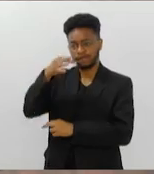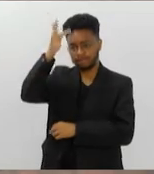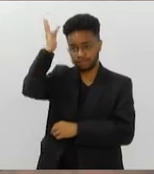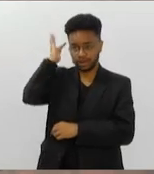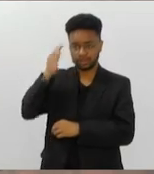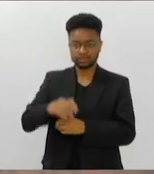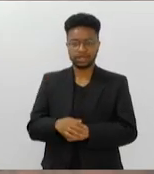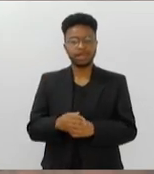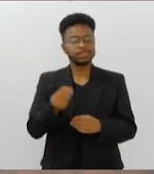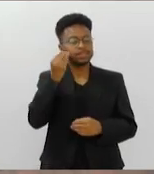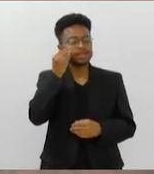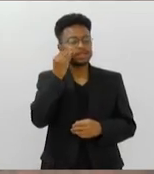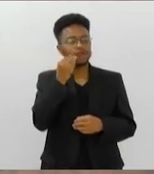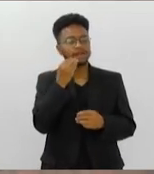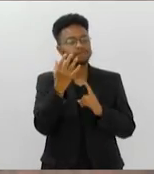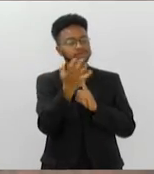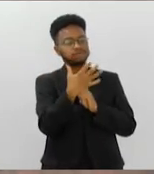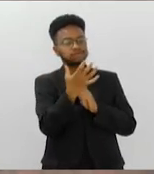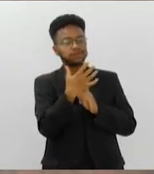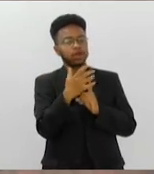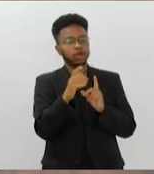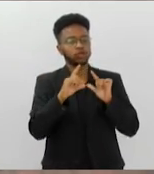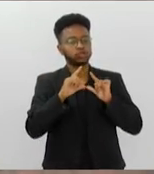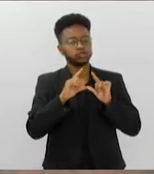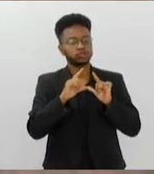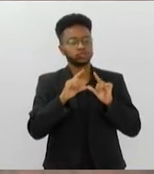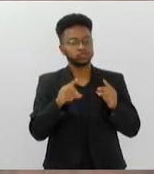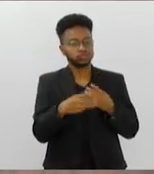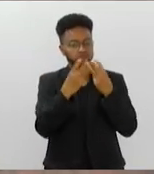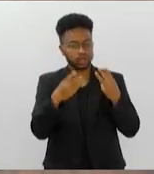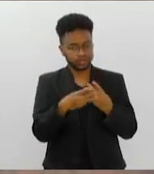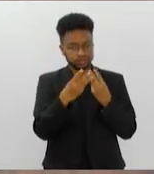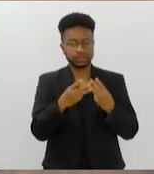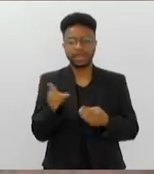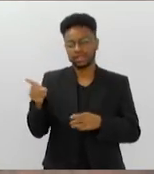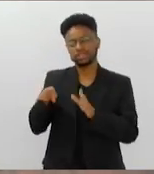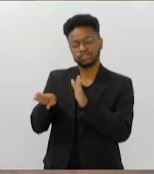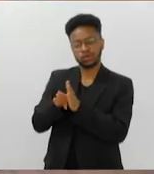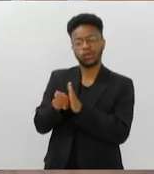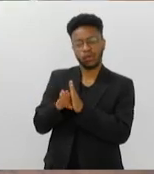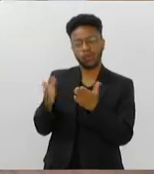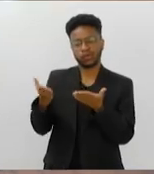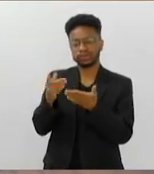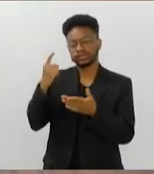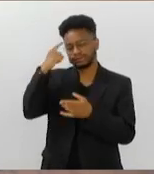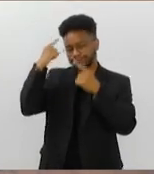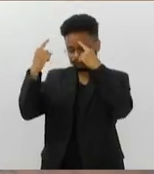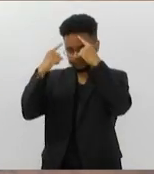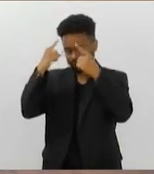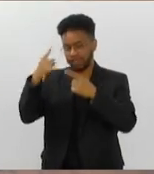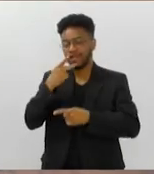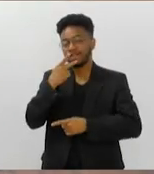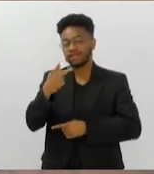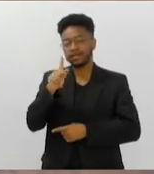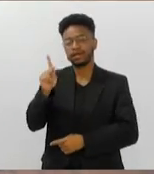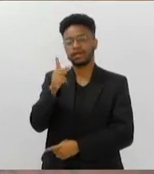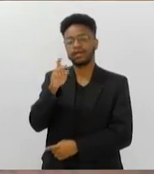converter ao judaísmo. Aula de Torá. Chegou bem hoje, eu já notei que ele chegou bem inspirado hoje. Está falando